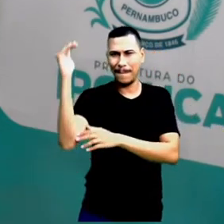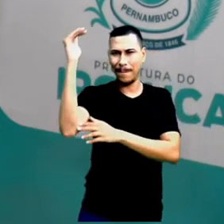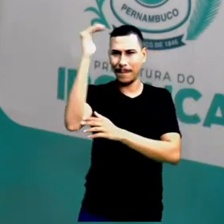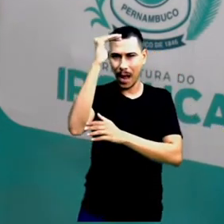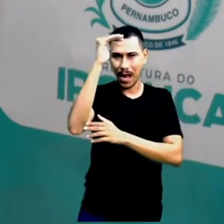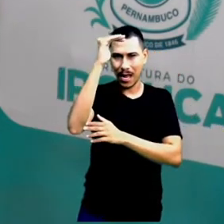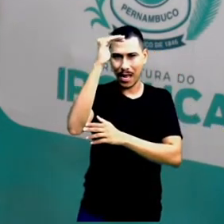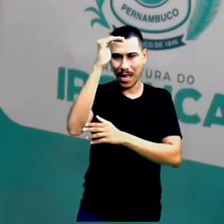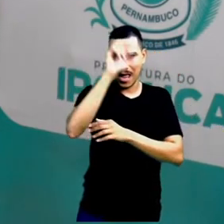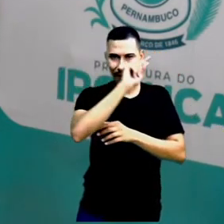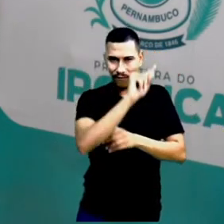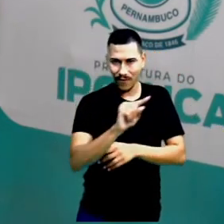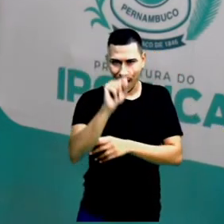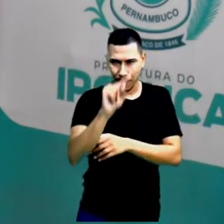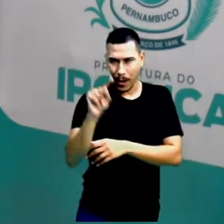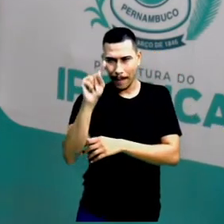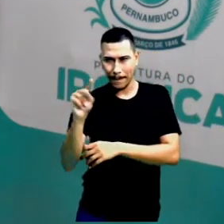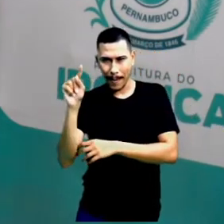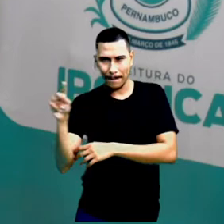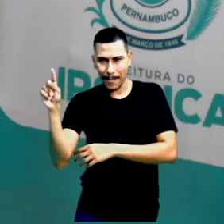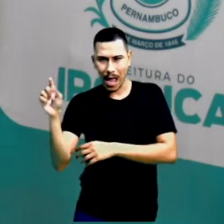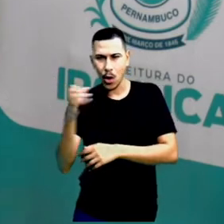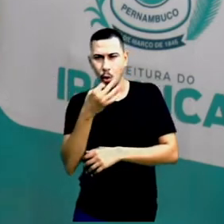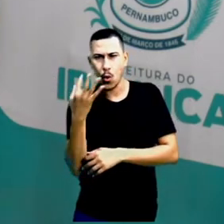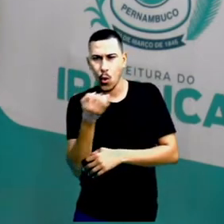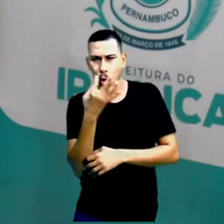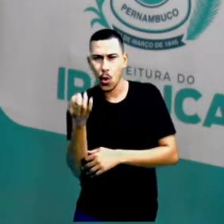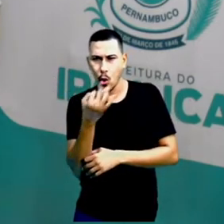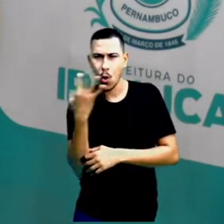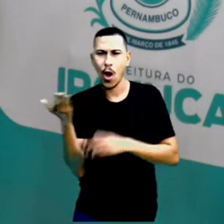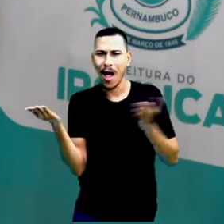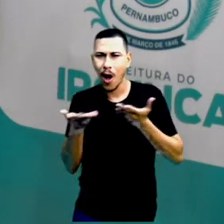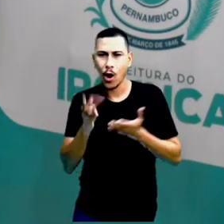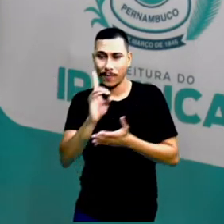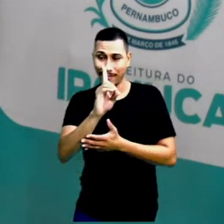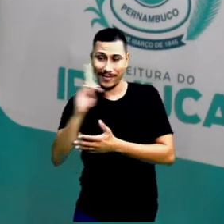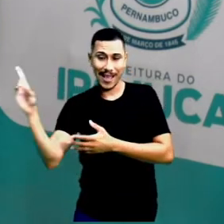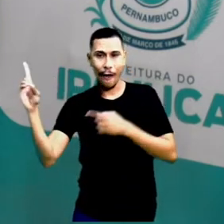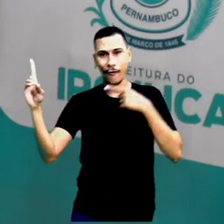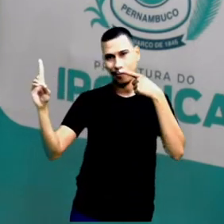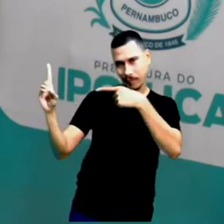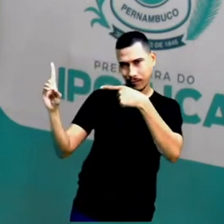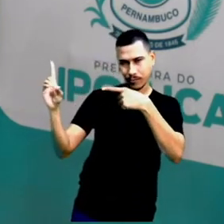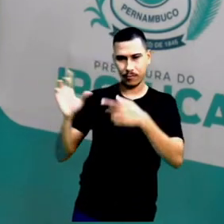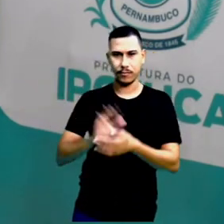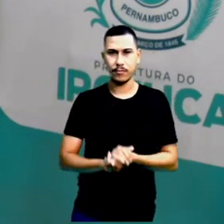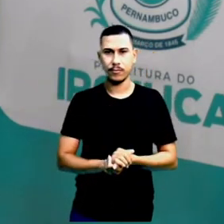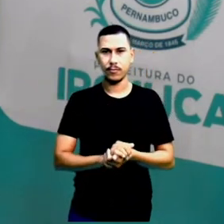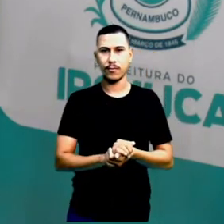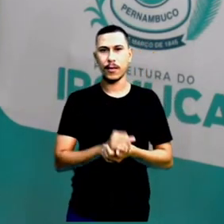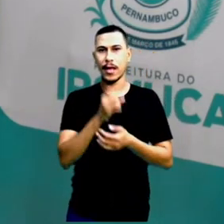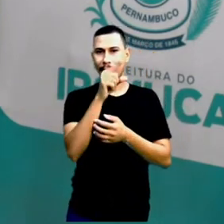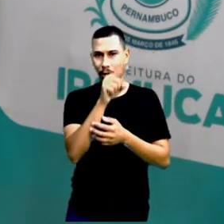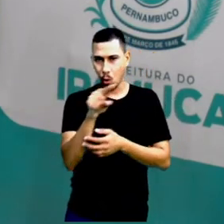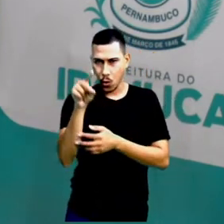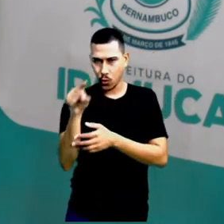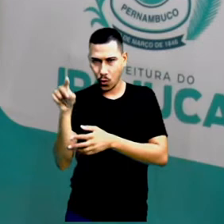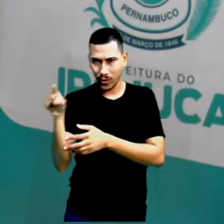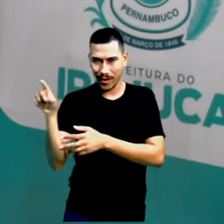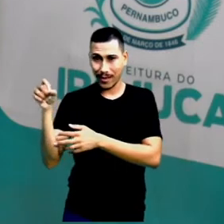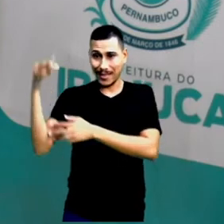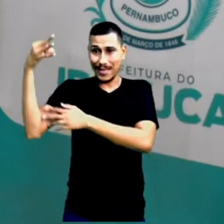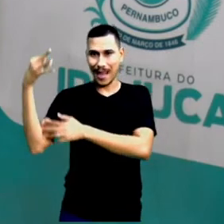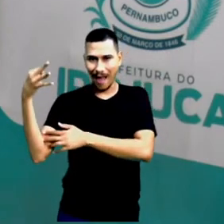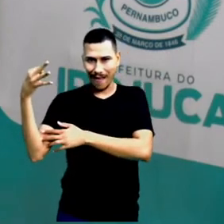serão as casas decimais que contamos agora para o lado direito. 3 casas menos